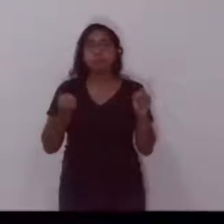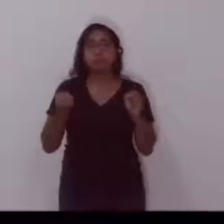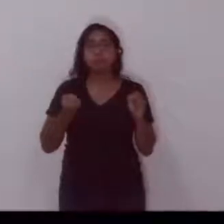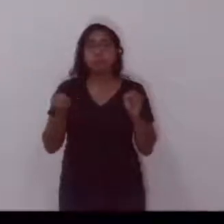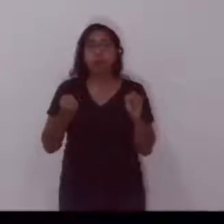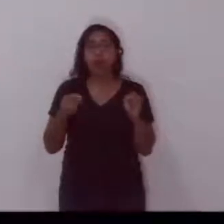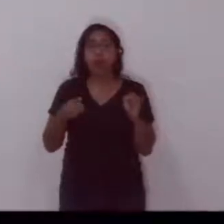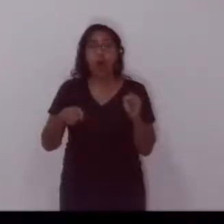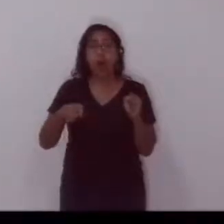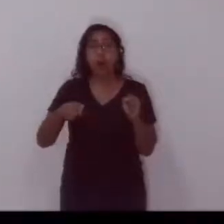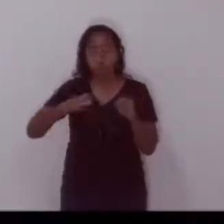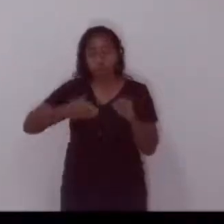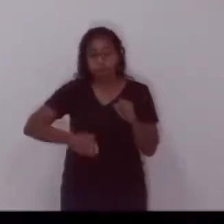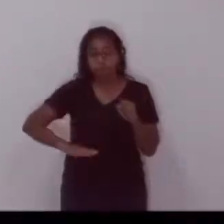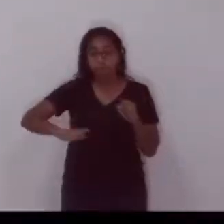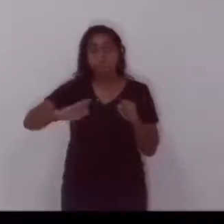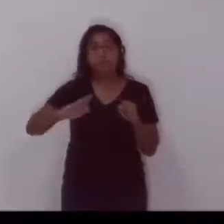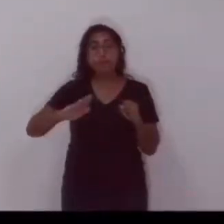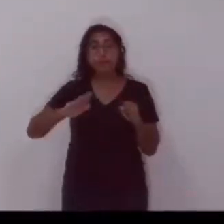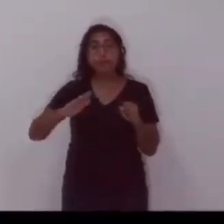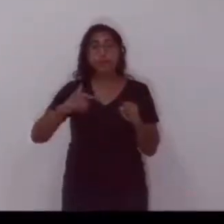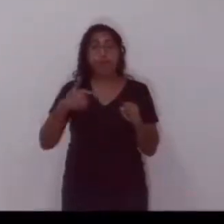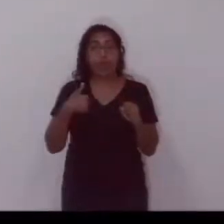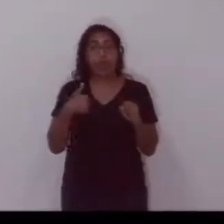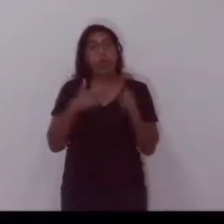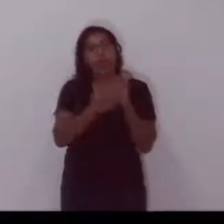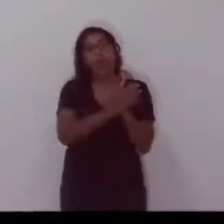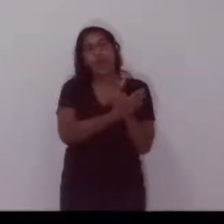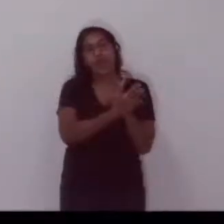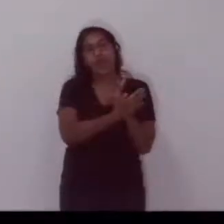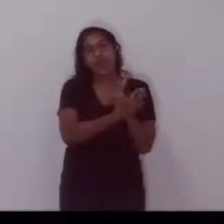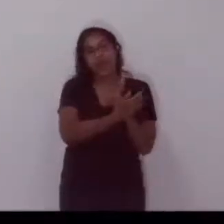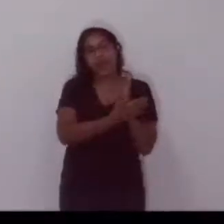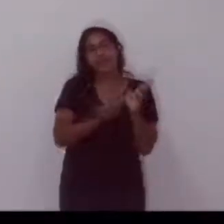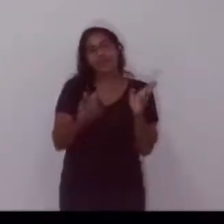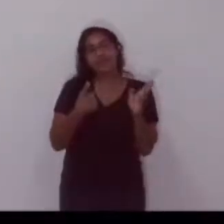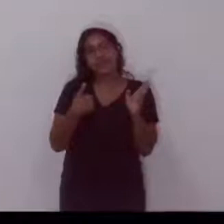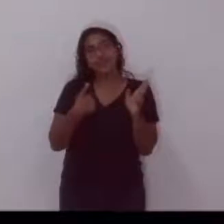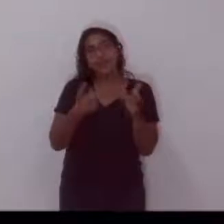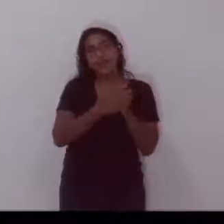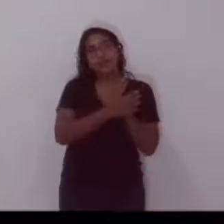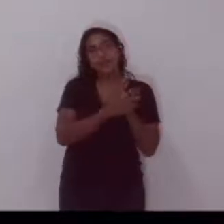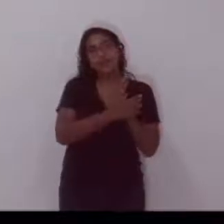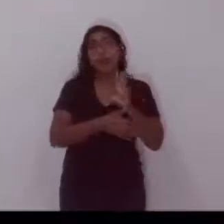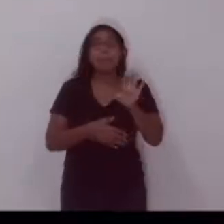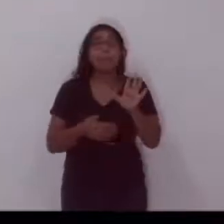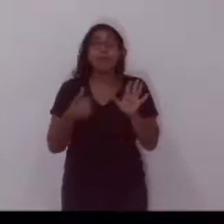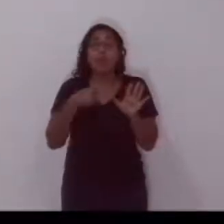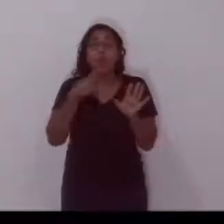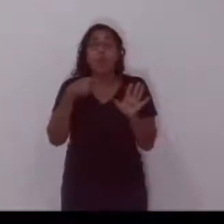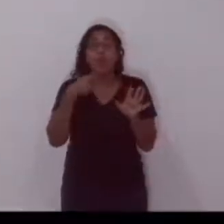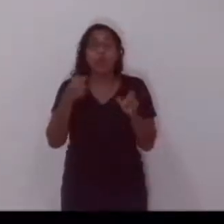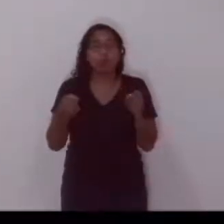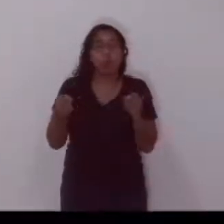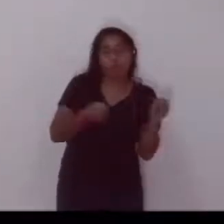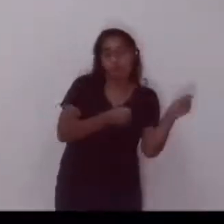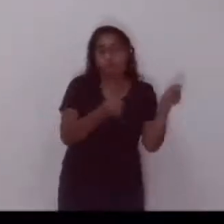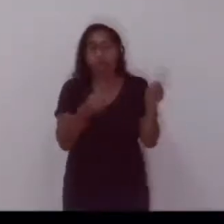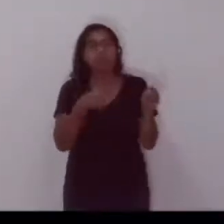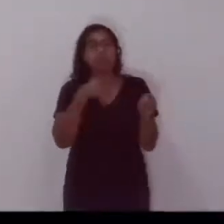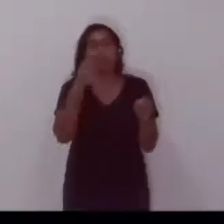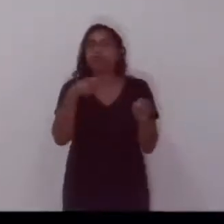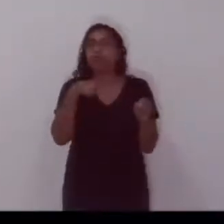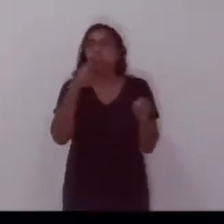o pneu mesmo, né? Falha minha, assumo a minha falha na direção, mas eu não consegui desviar do buraco. Então a gente